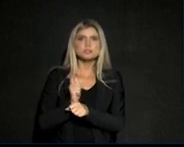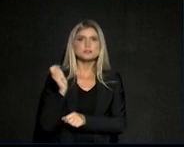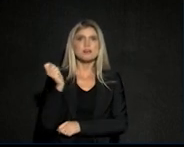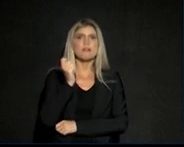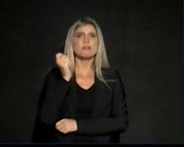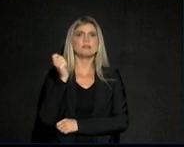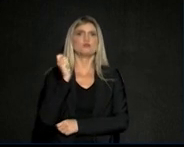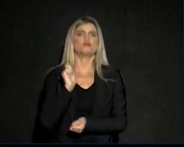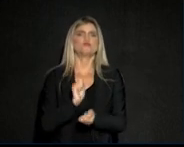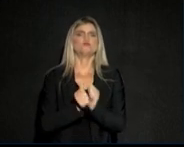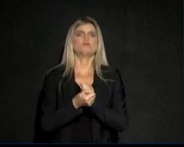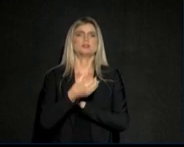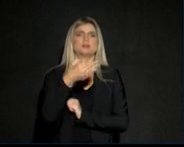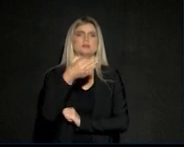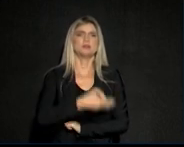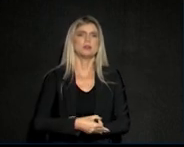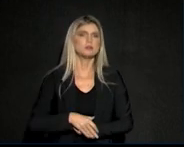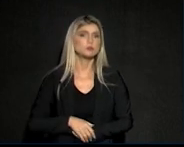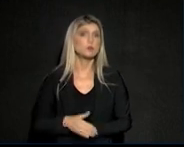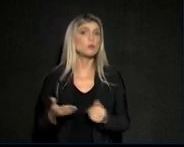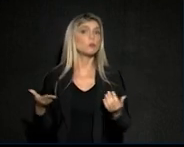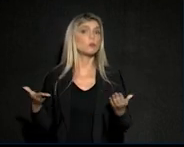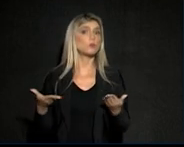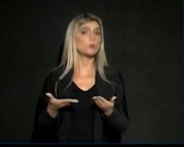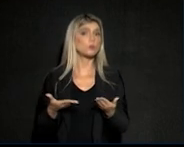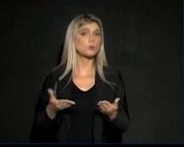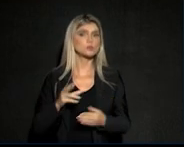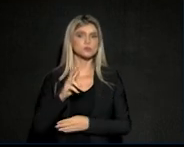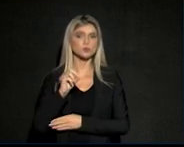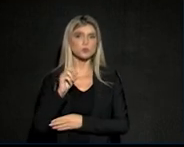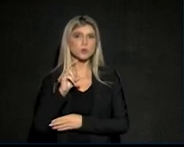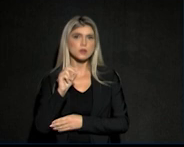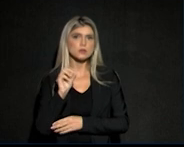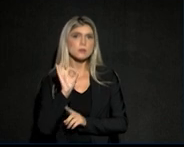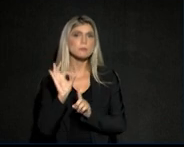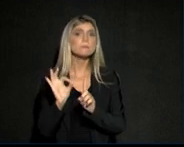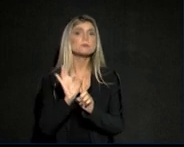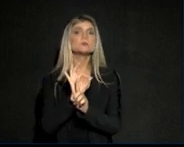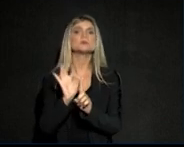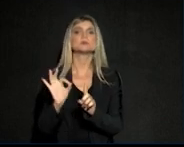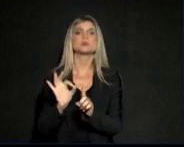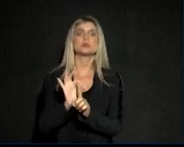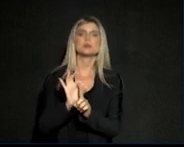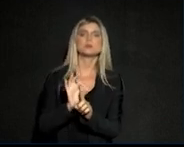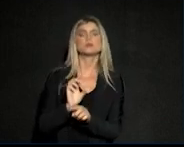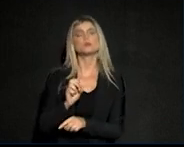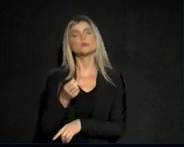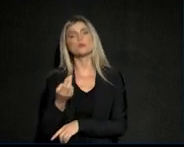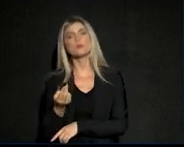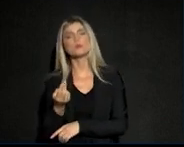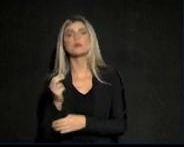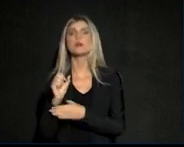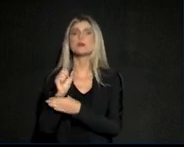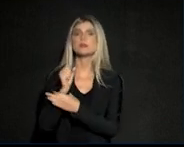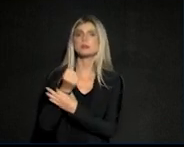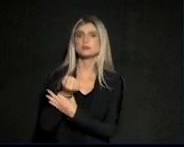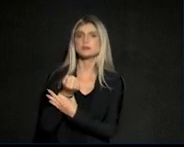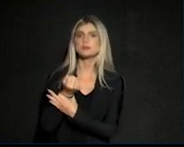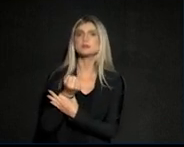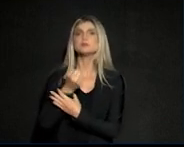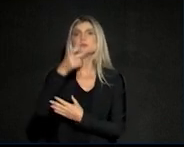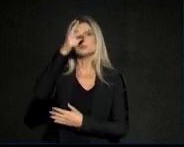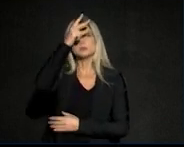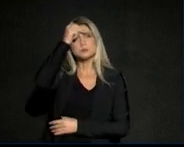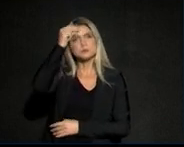a ver sua risco Então hoje a nossa carteira quase cinquenta por cento dela ainda é ou garantida pelo tesouro ou tem